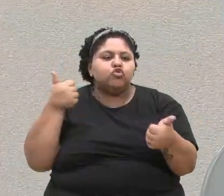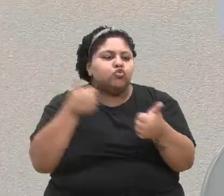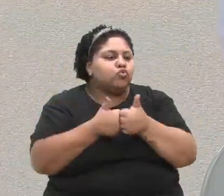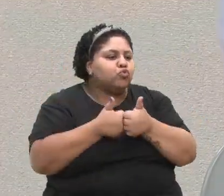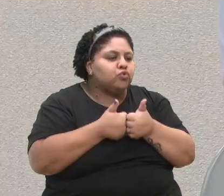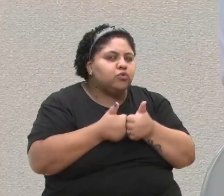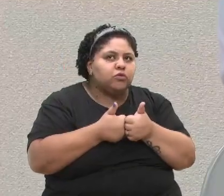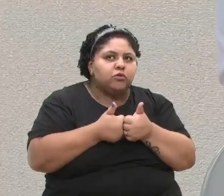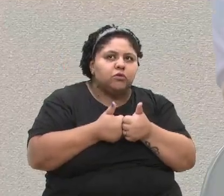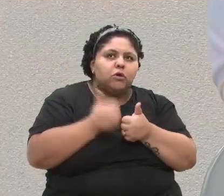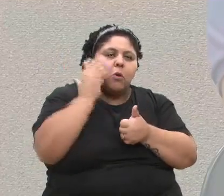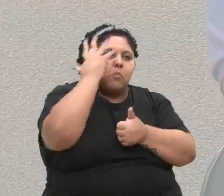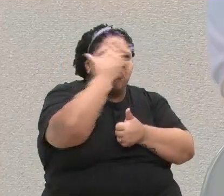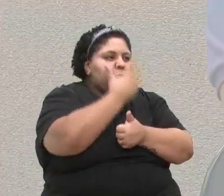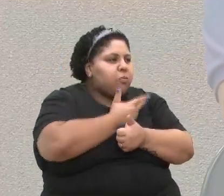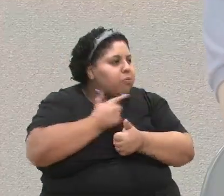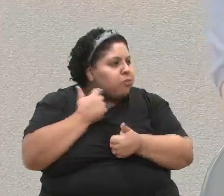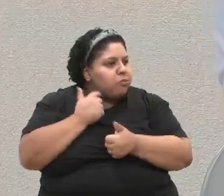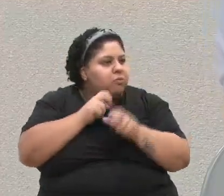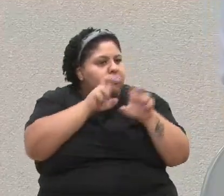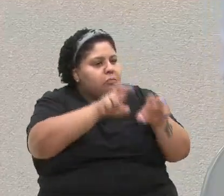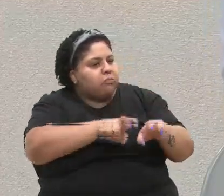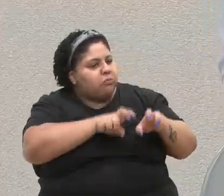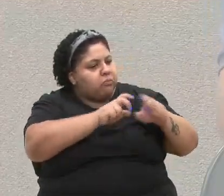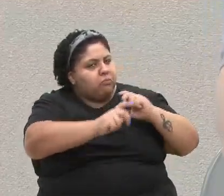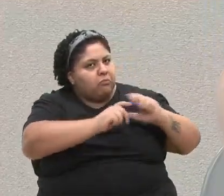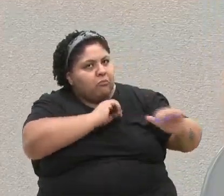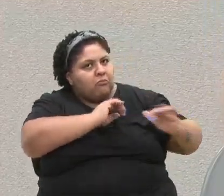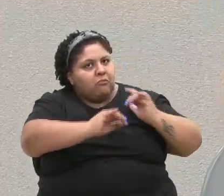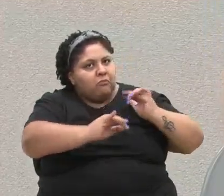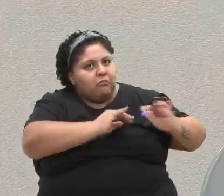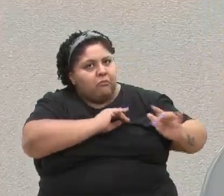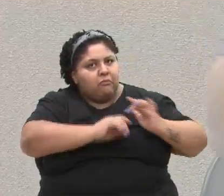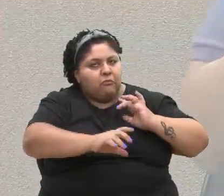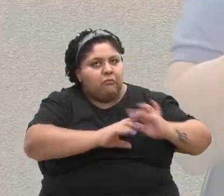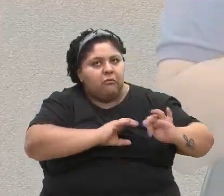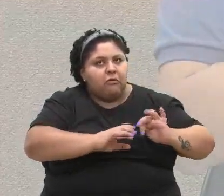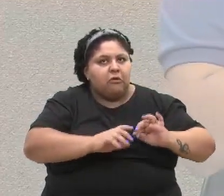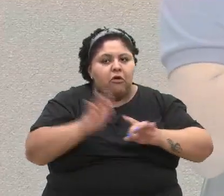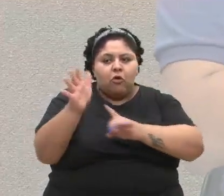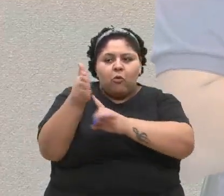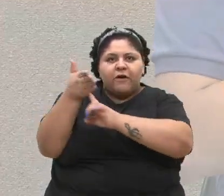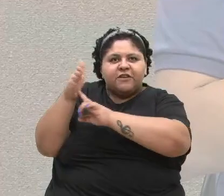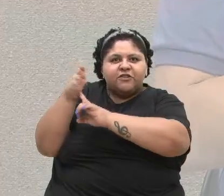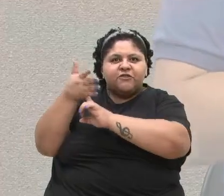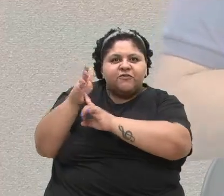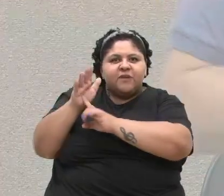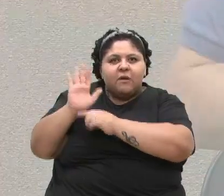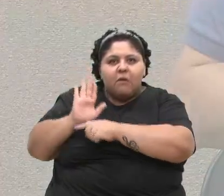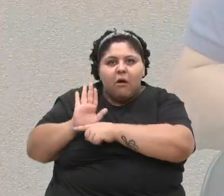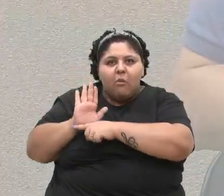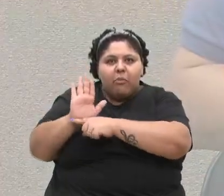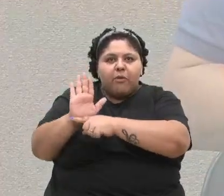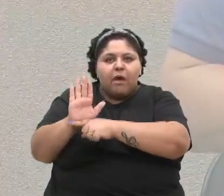né? Bonito ver os agricultores mobilizados com as suas faixas, com as suas bandeiras, em prol de uma luta.